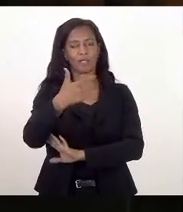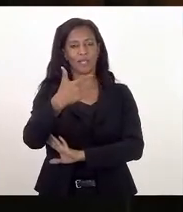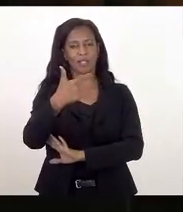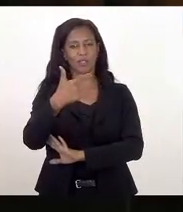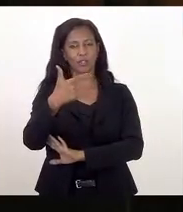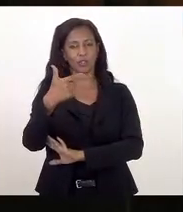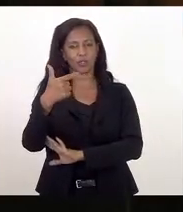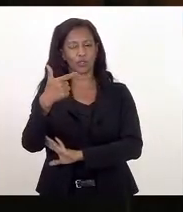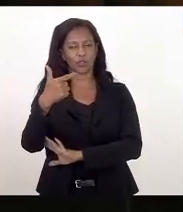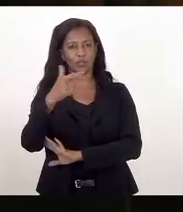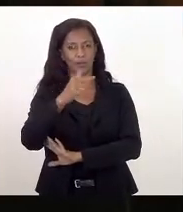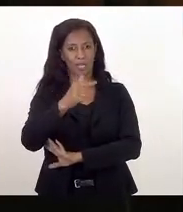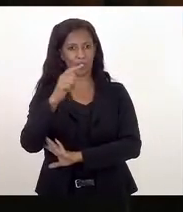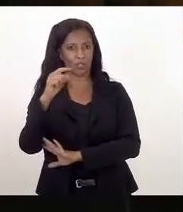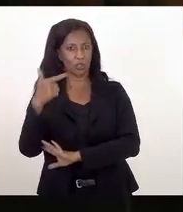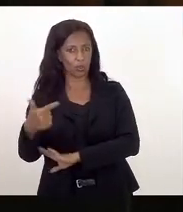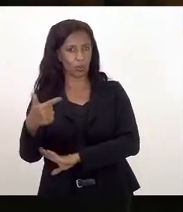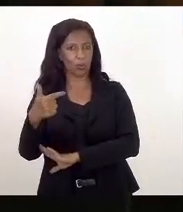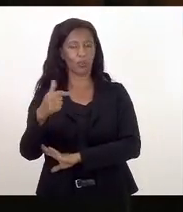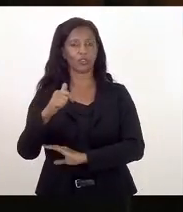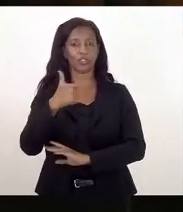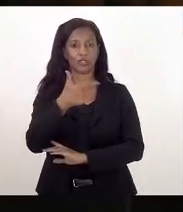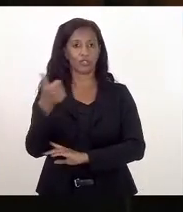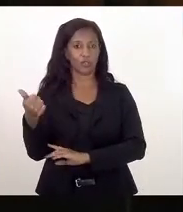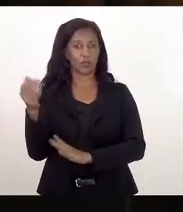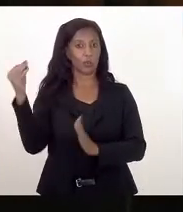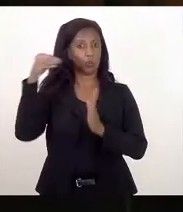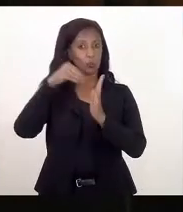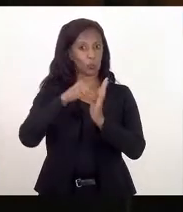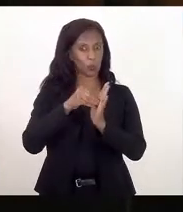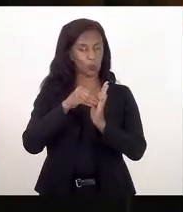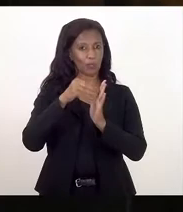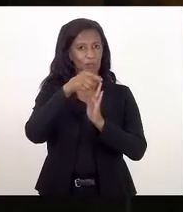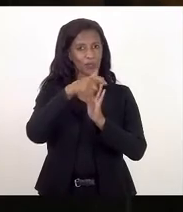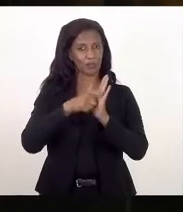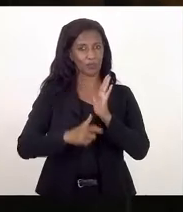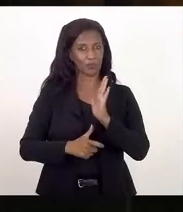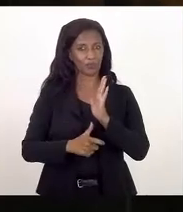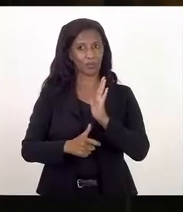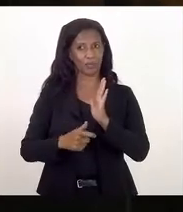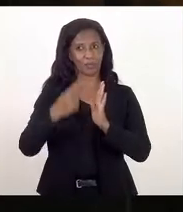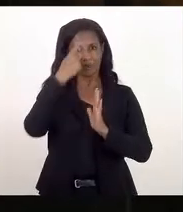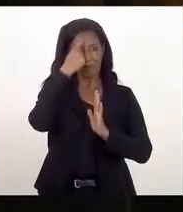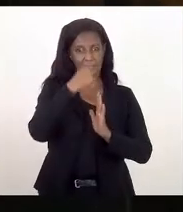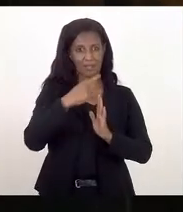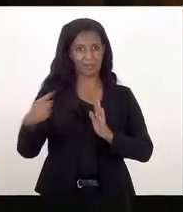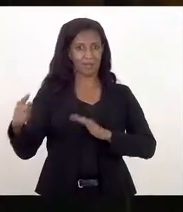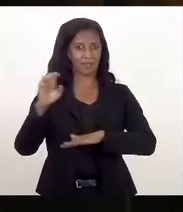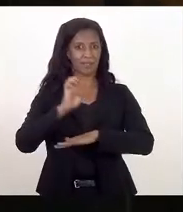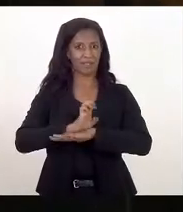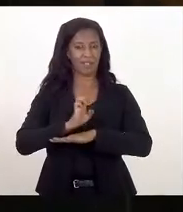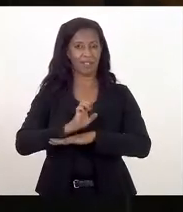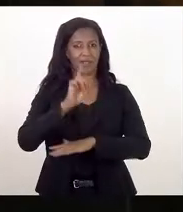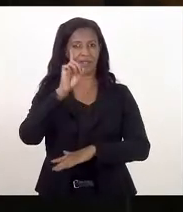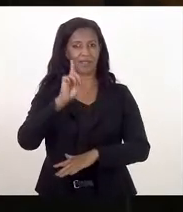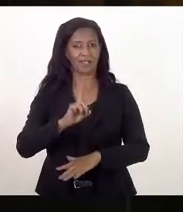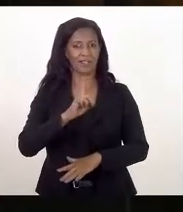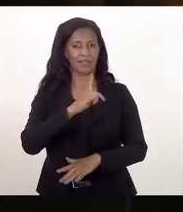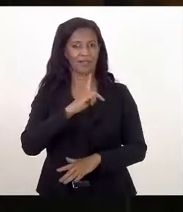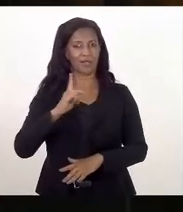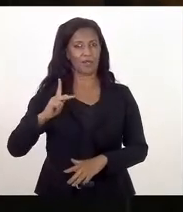2021, que inclui no calendário oficial do Rio de Janeiro a Semana Estadual da Defensoria